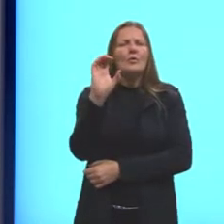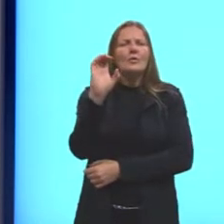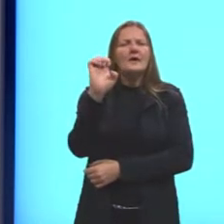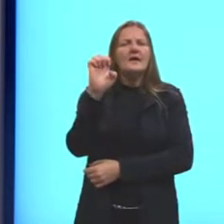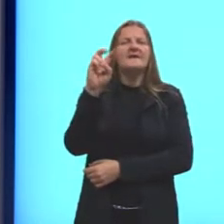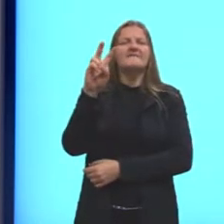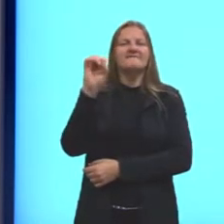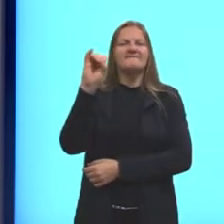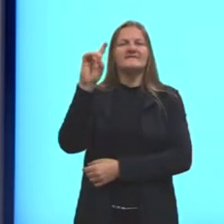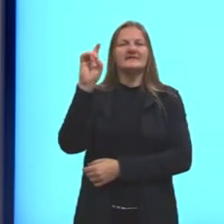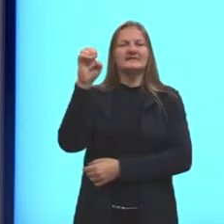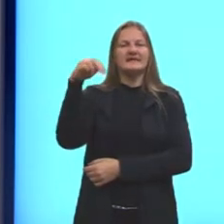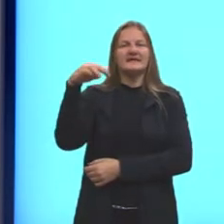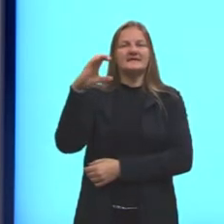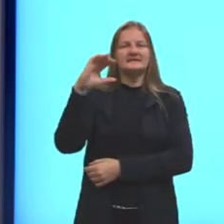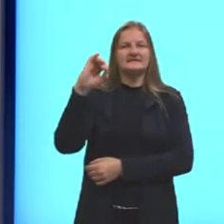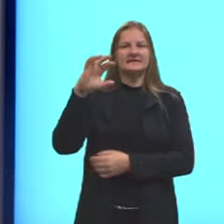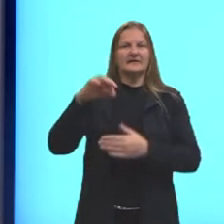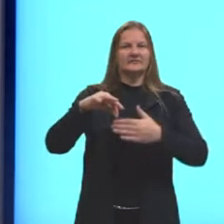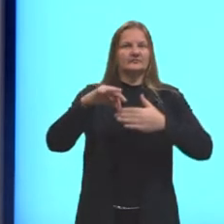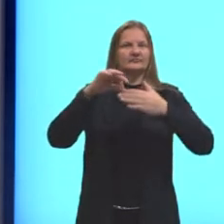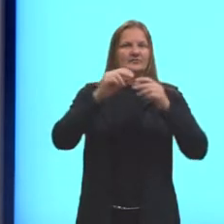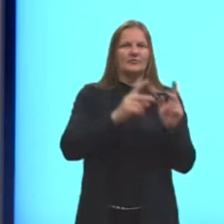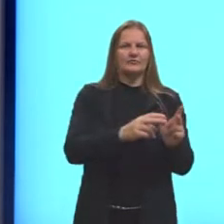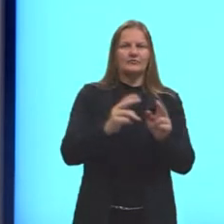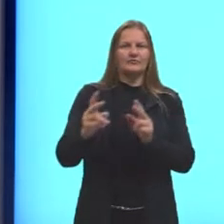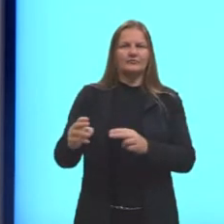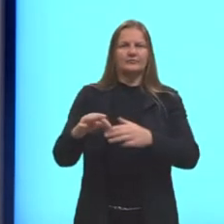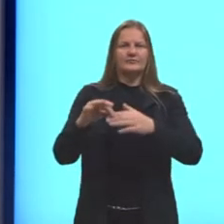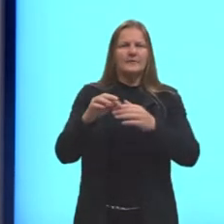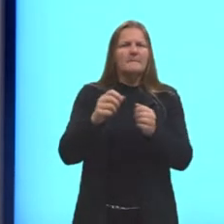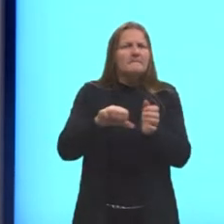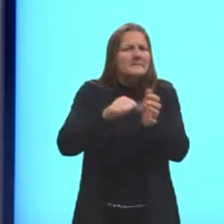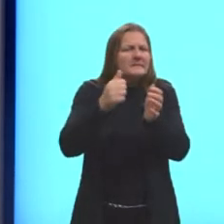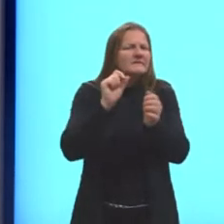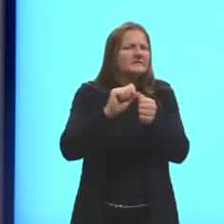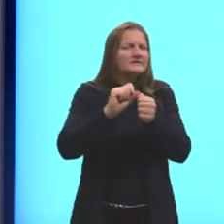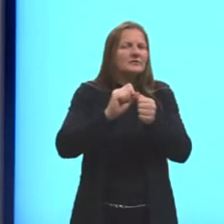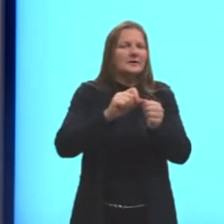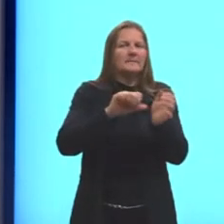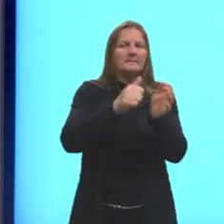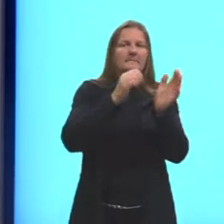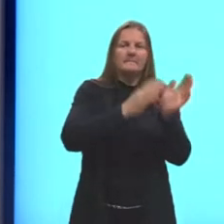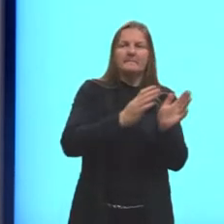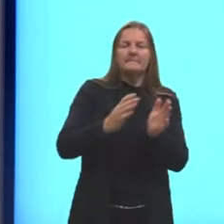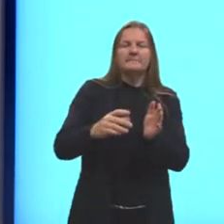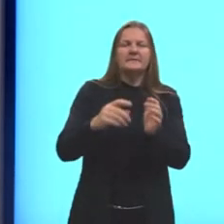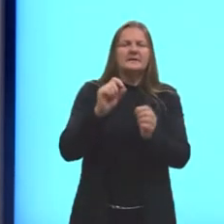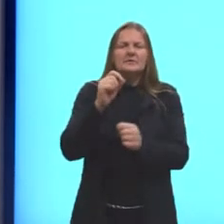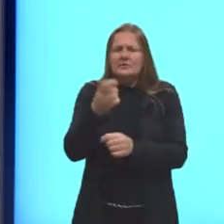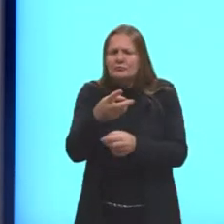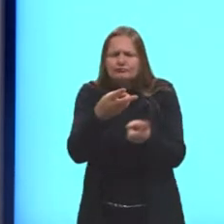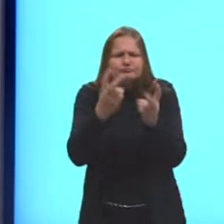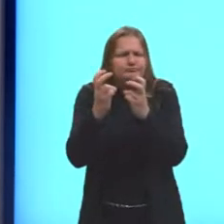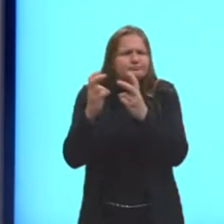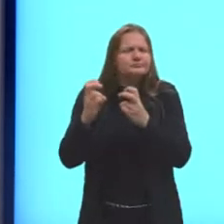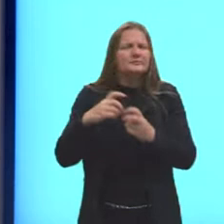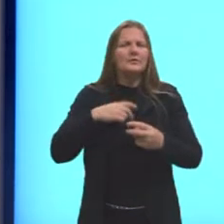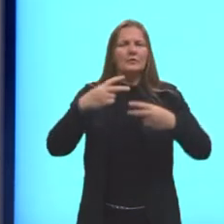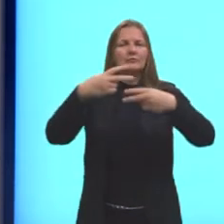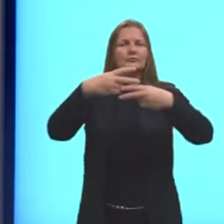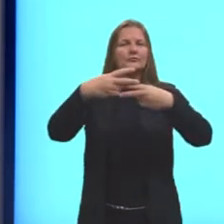os seguintes passos primeiro identificar se existe algum número que divide todos os coeficientes